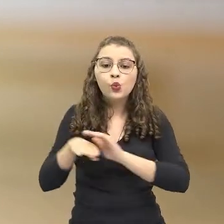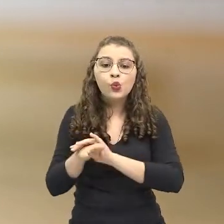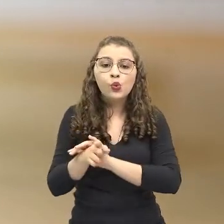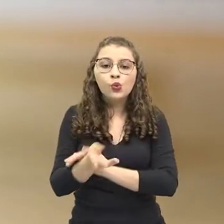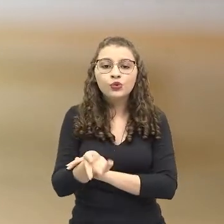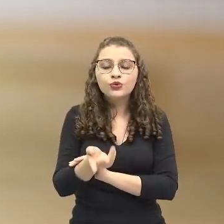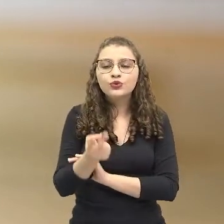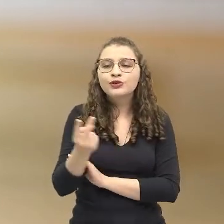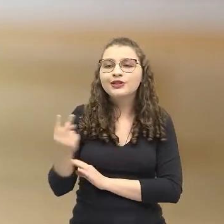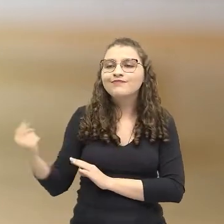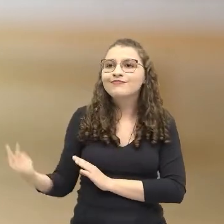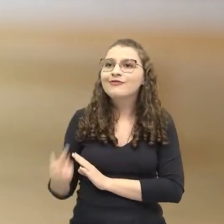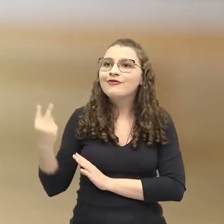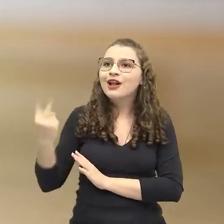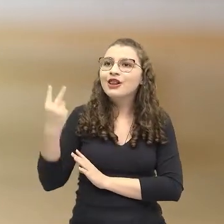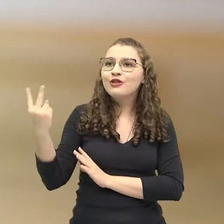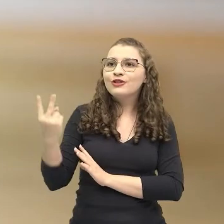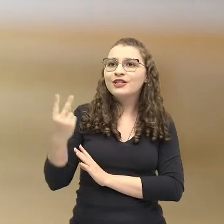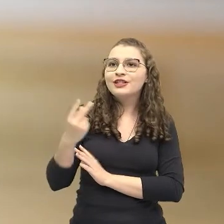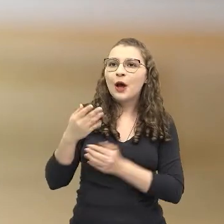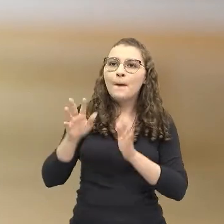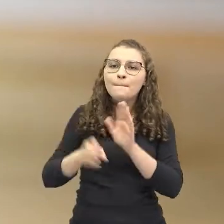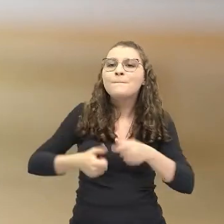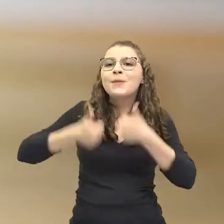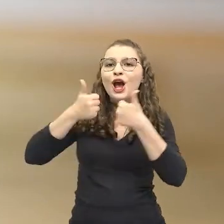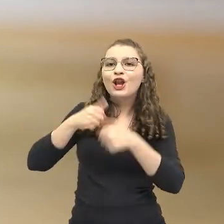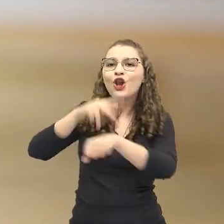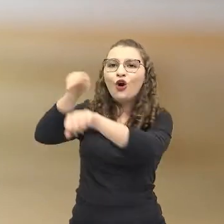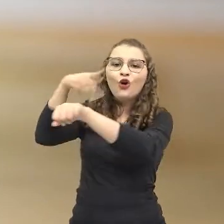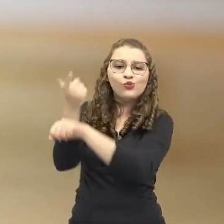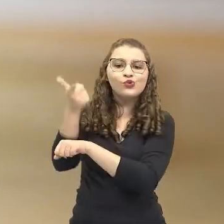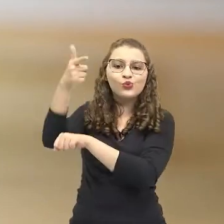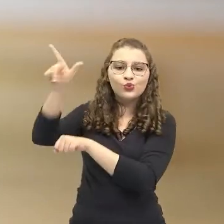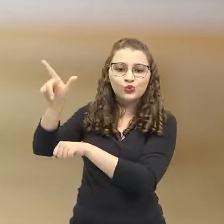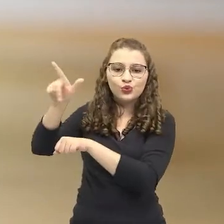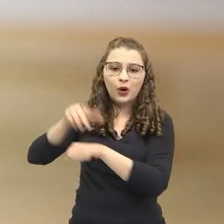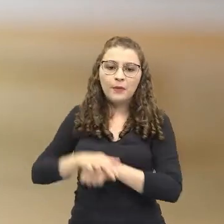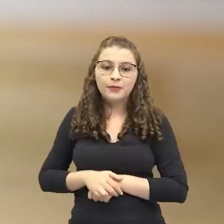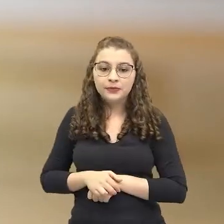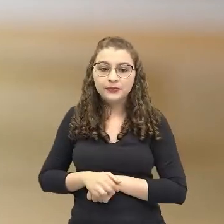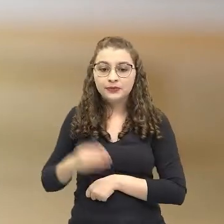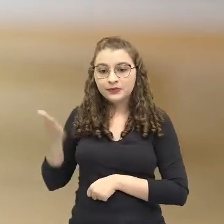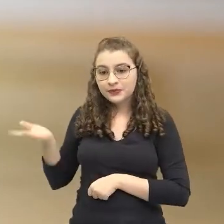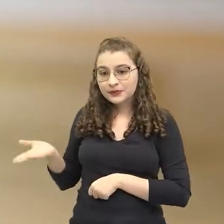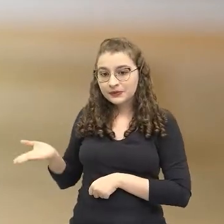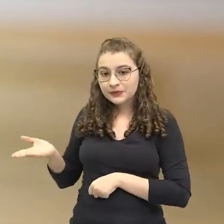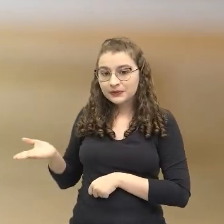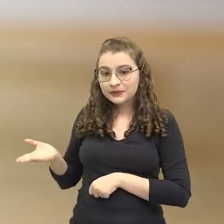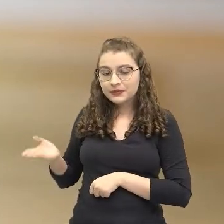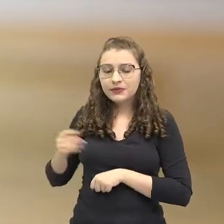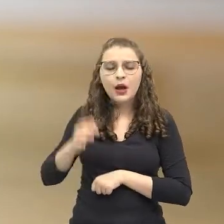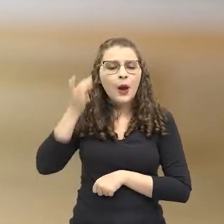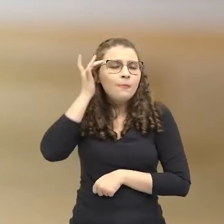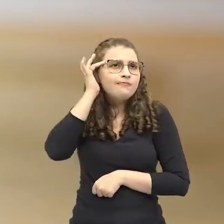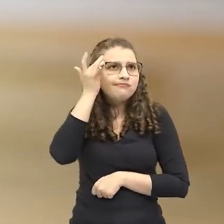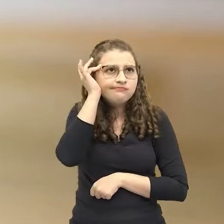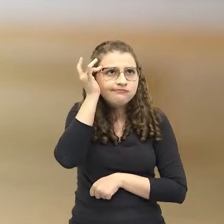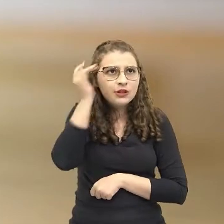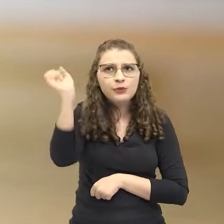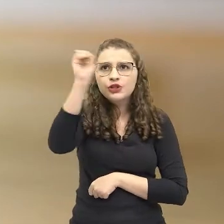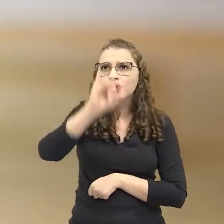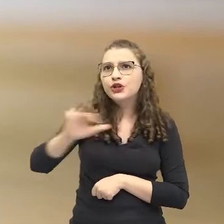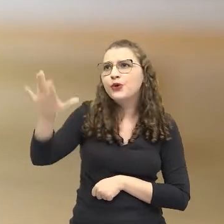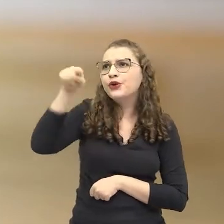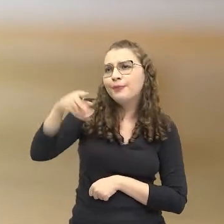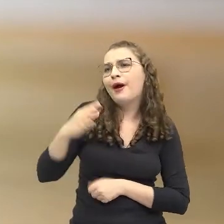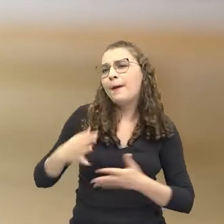de valorizar o que é mais o que é estrangeiro, né, que é chamado de pensamento eurocentrista. E é nesse interim de